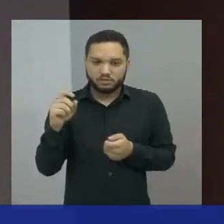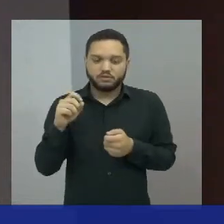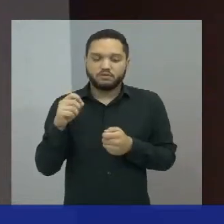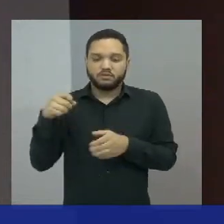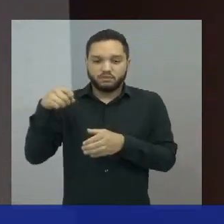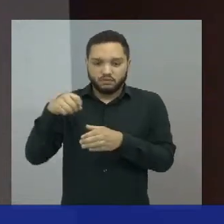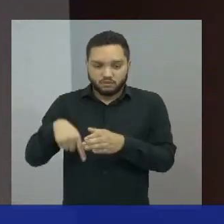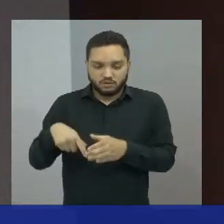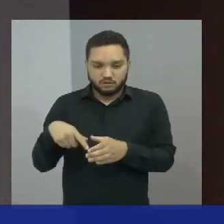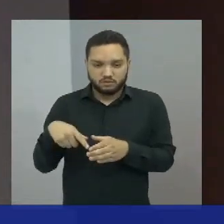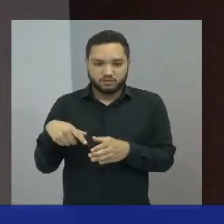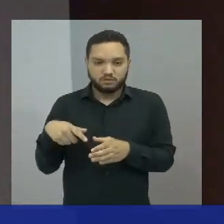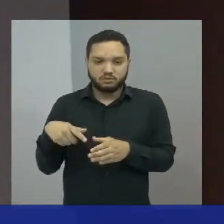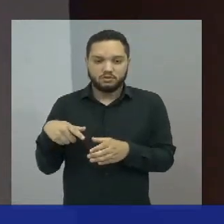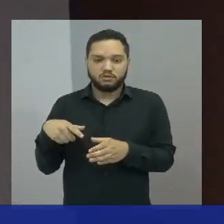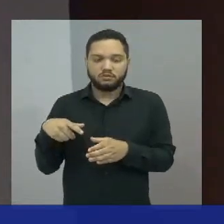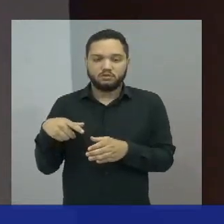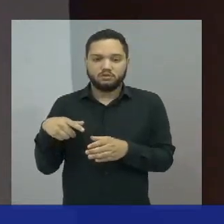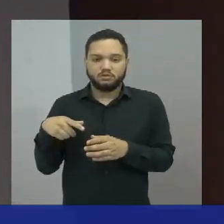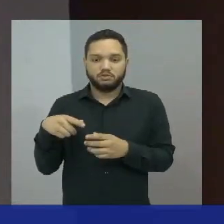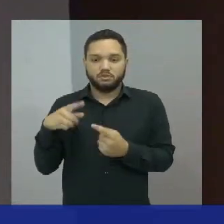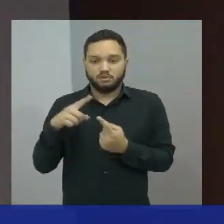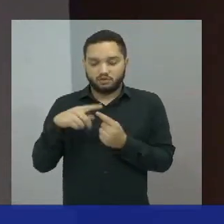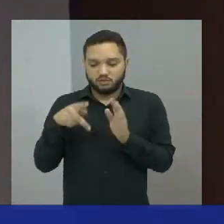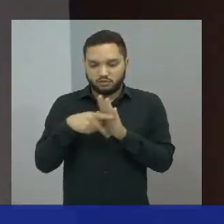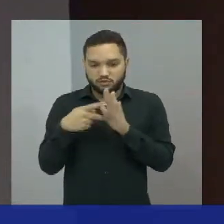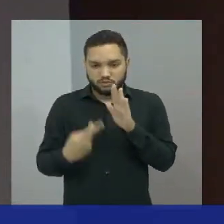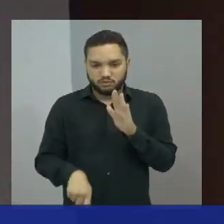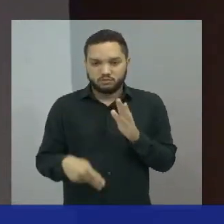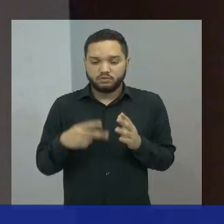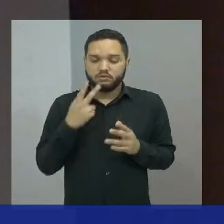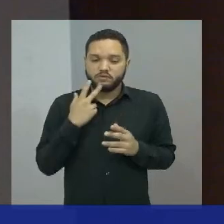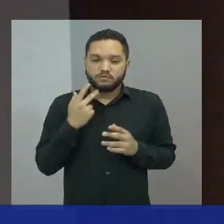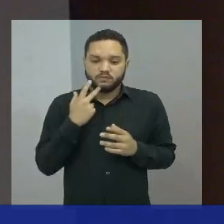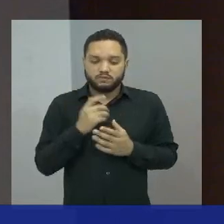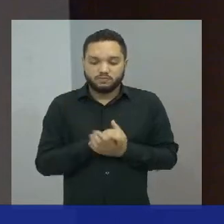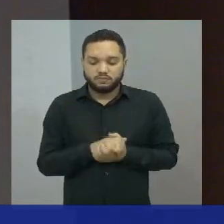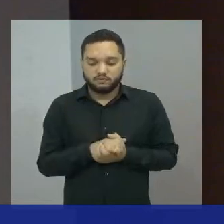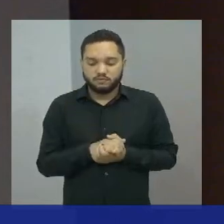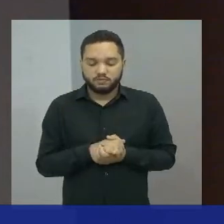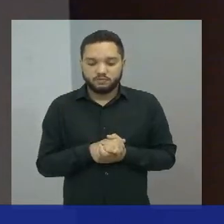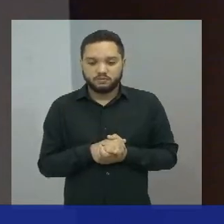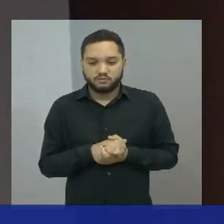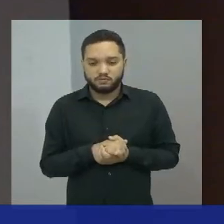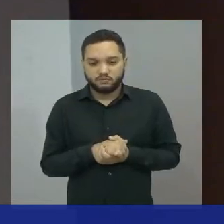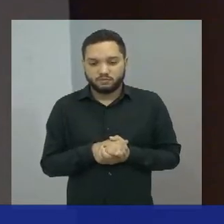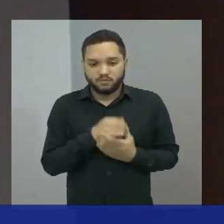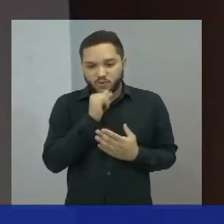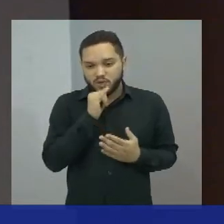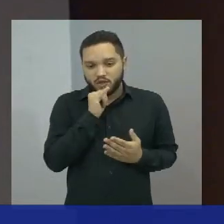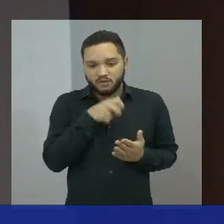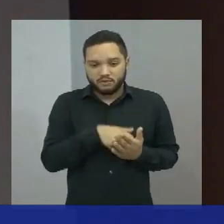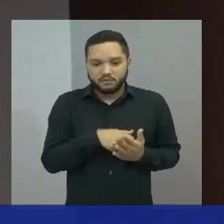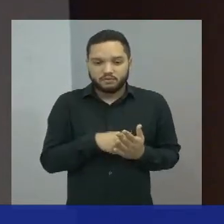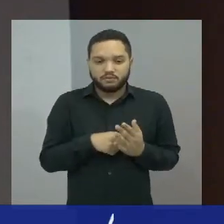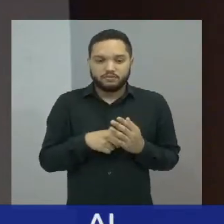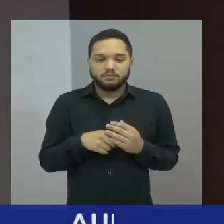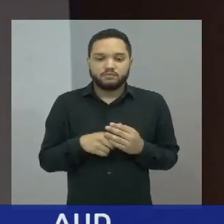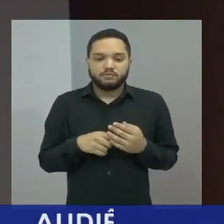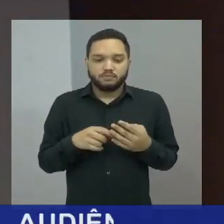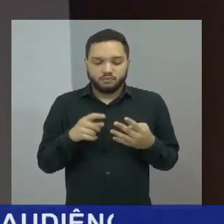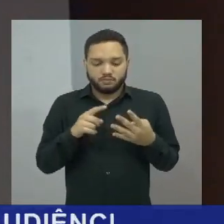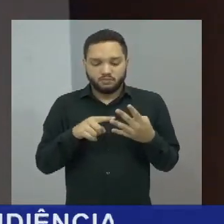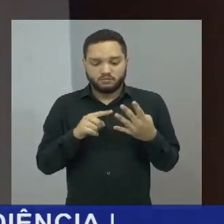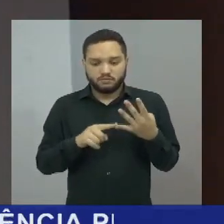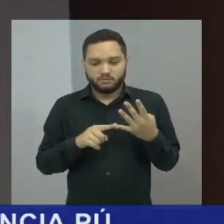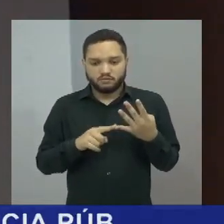reposição por espécie nativa. Isso são exemplos de penalidades. Mais duas, para a gente não tomar